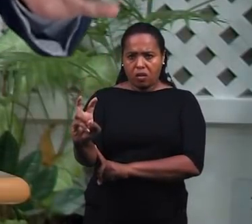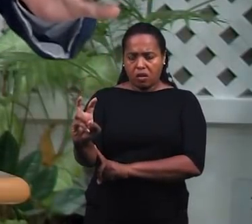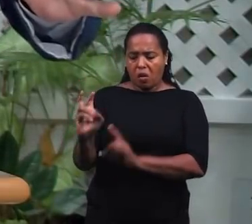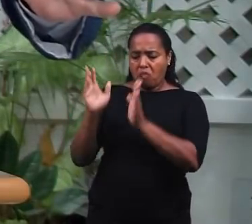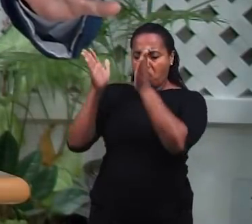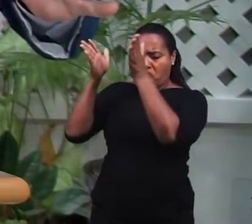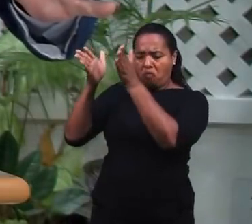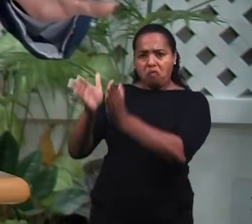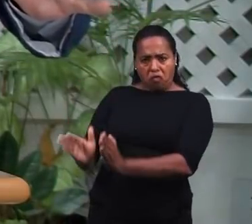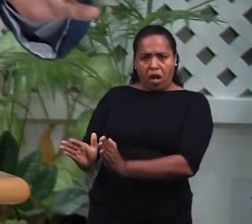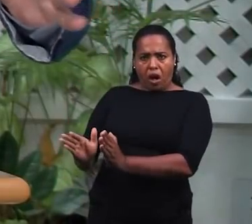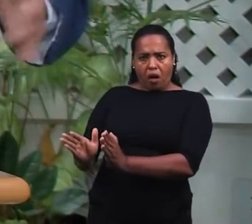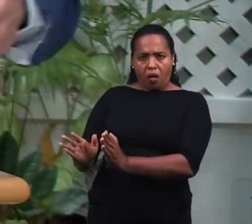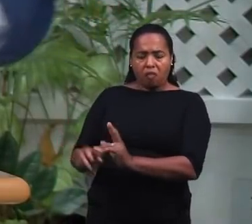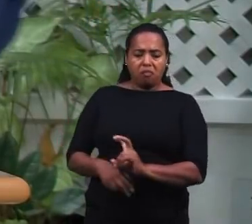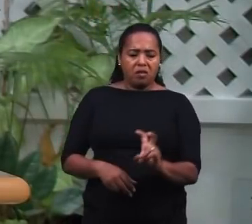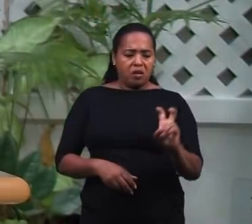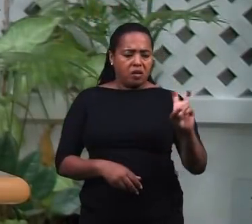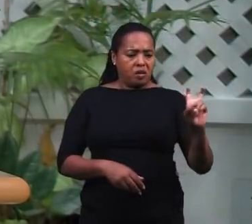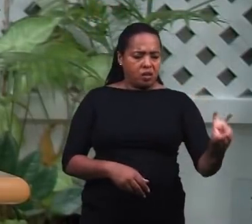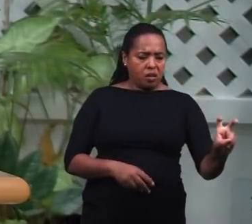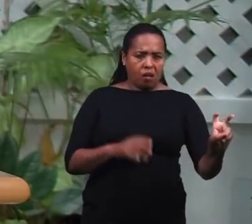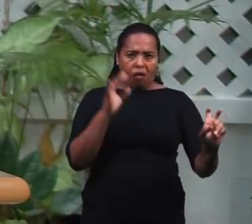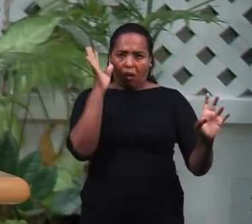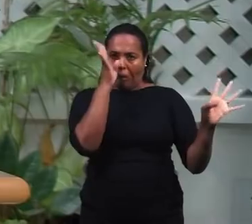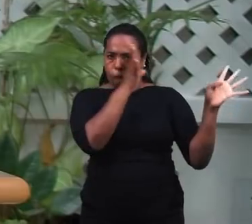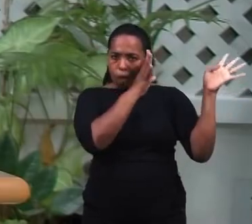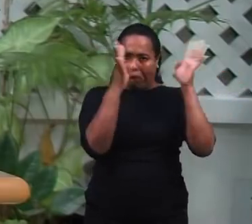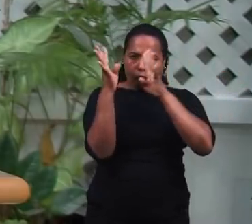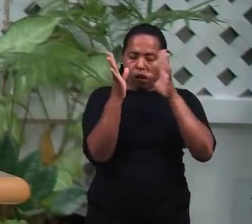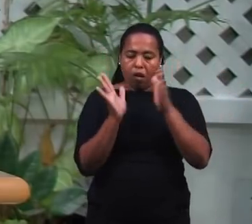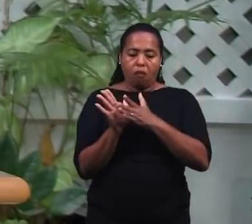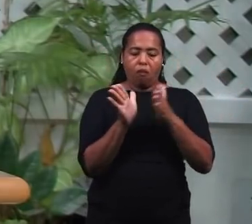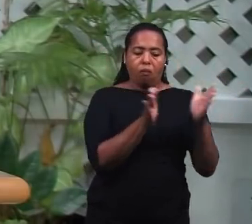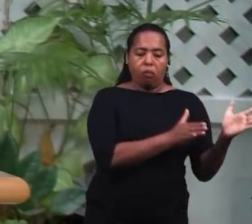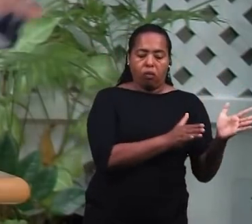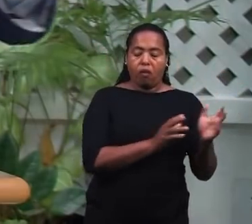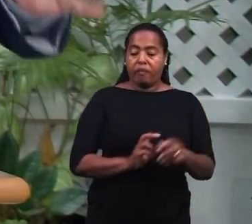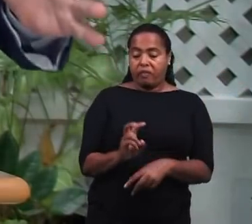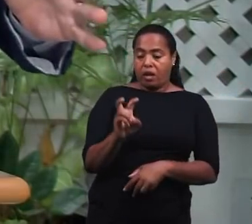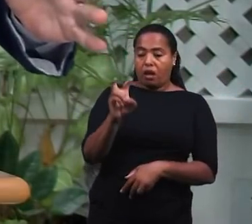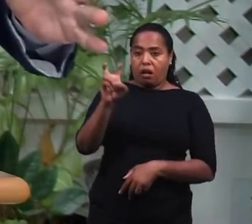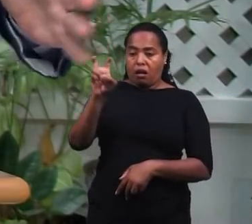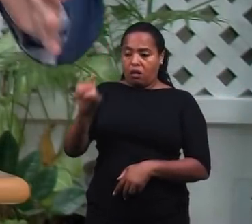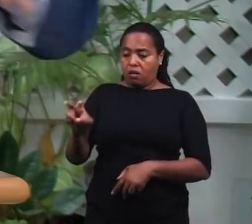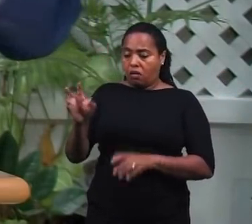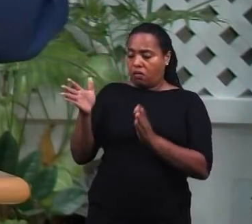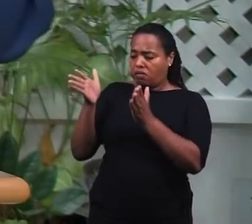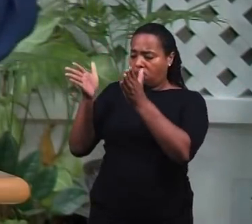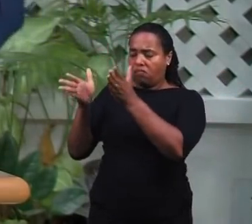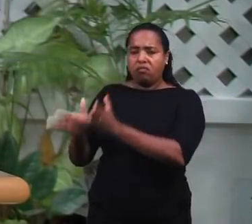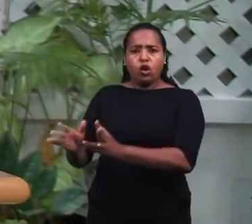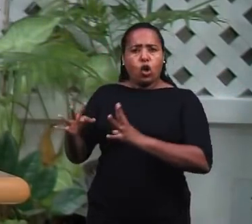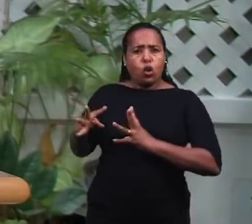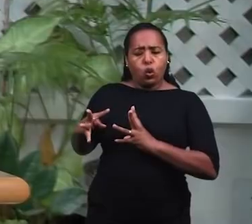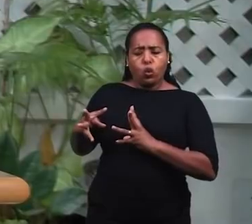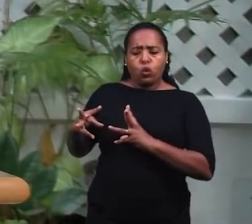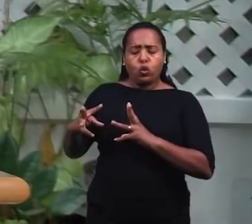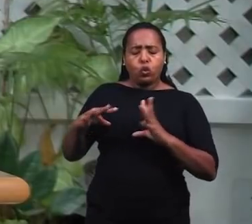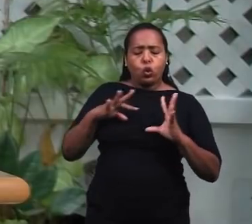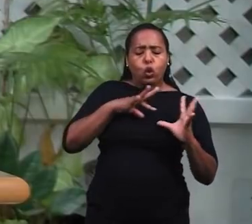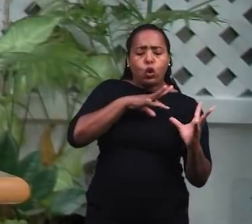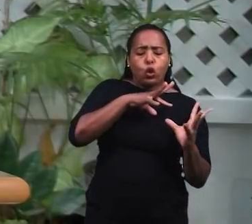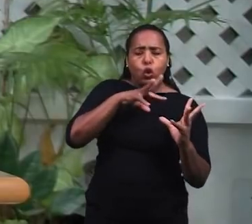eram prudentes e 5 não eram prudentes. As 5 prudentes tinham, todas